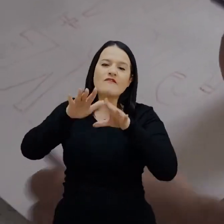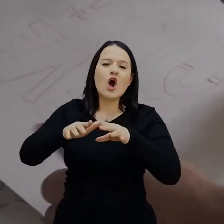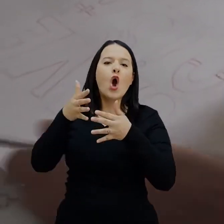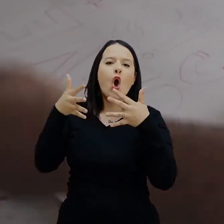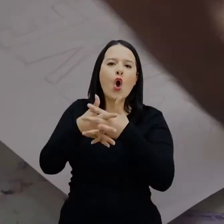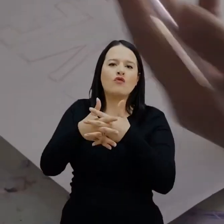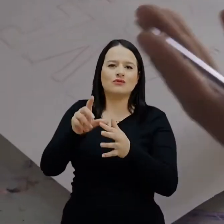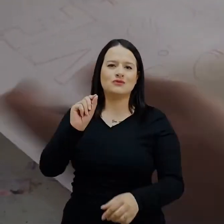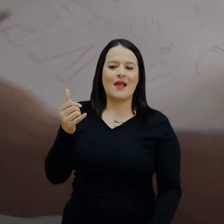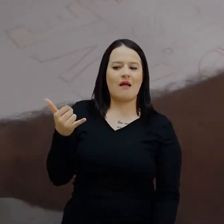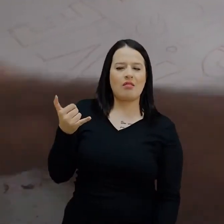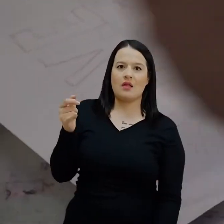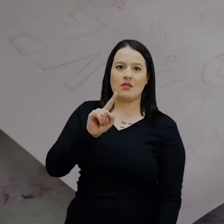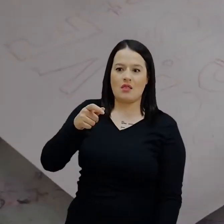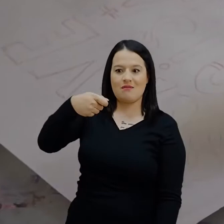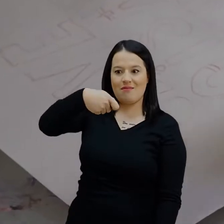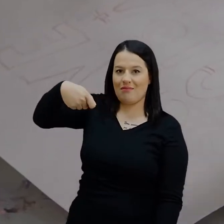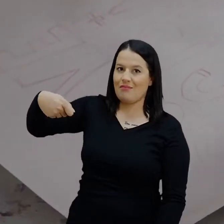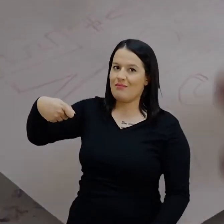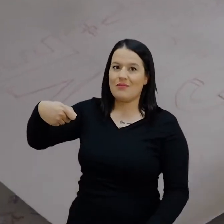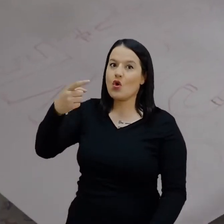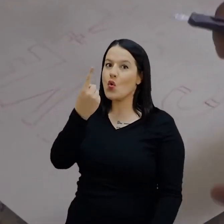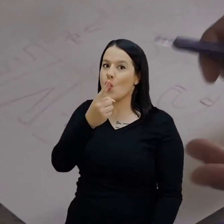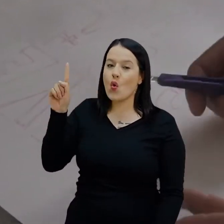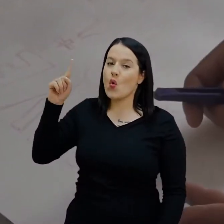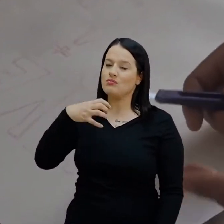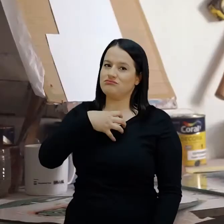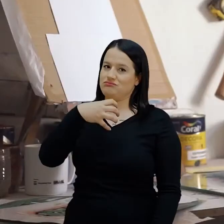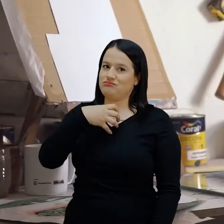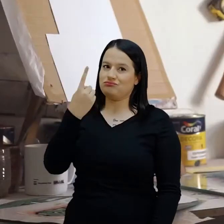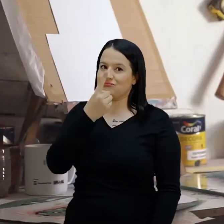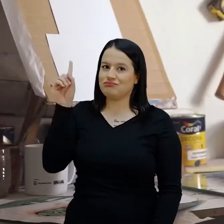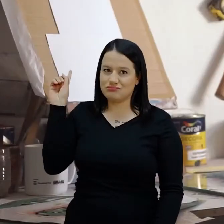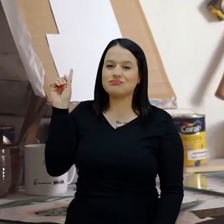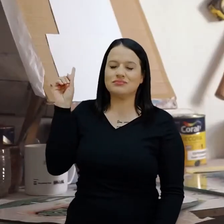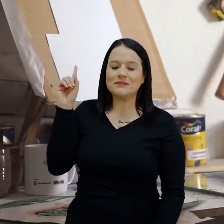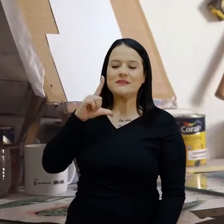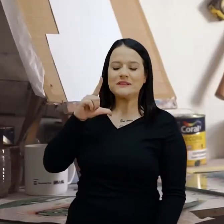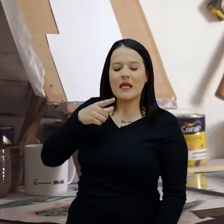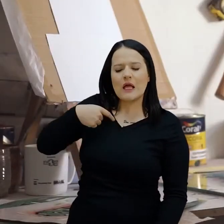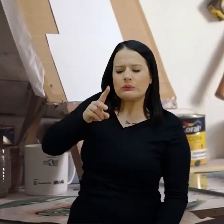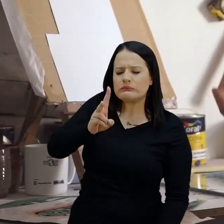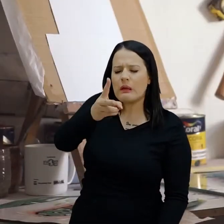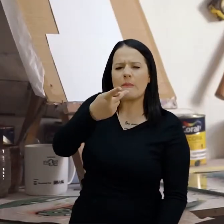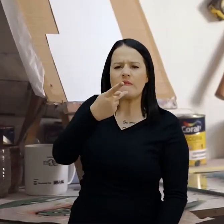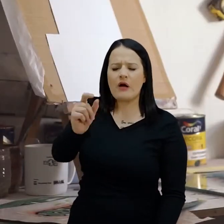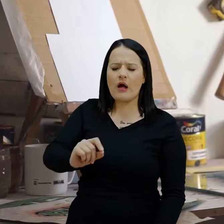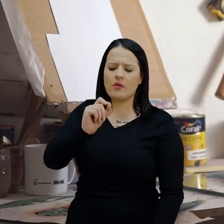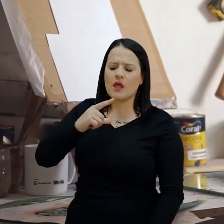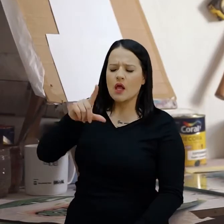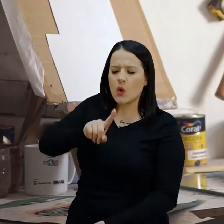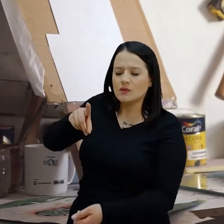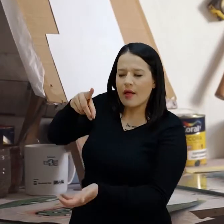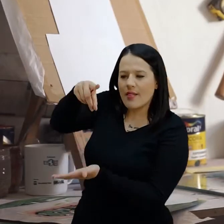pega assim, só que o estilete ele é outra ferramenta, então a gente tem outra forma de pegar ele. Uma forma que eu sempre indico é de